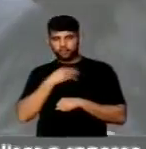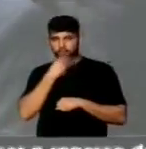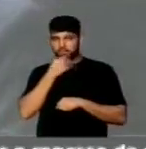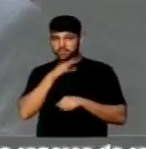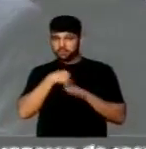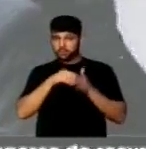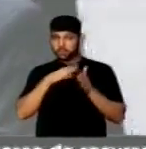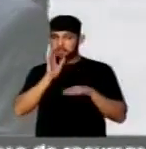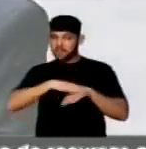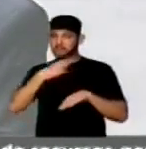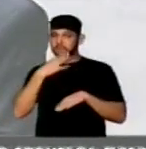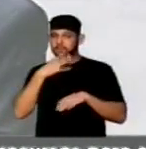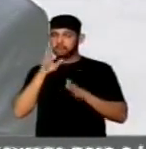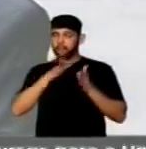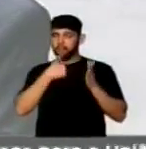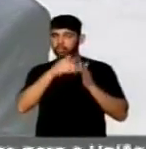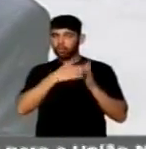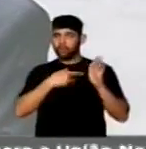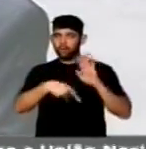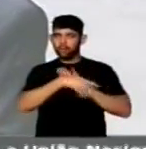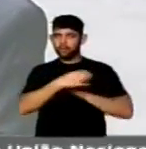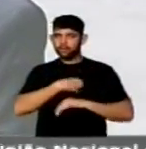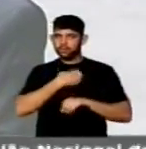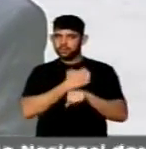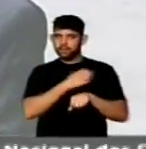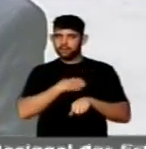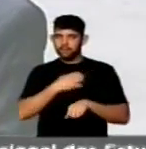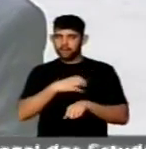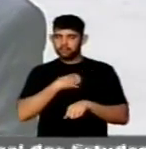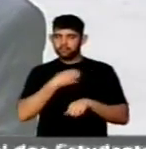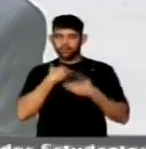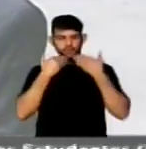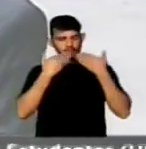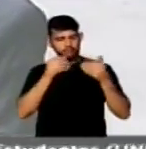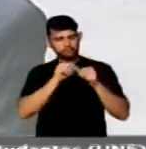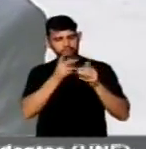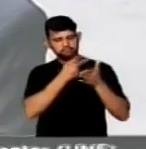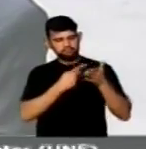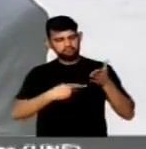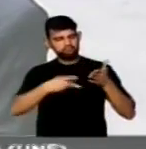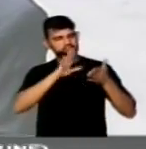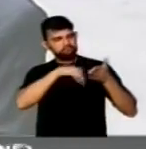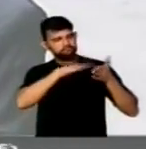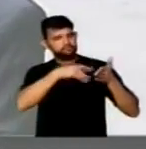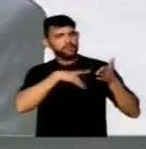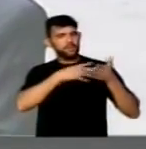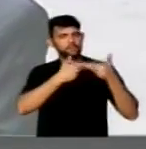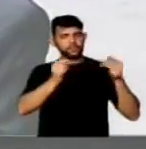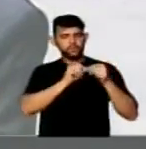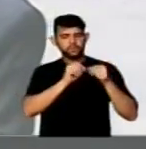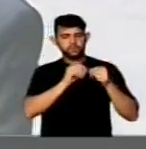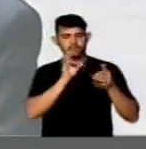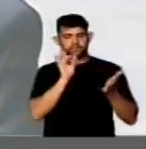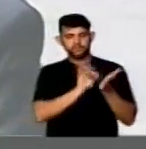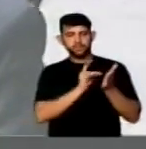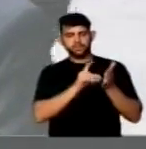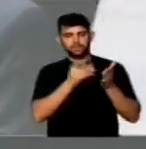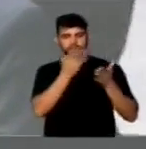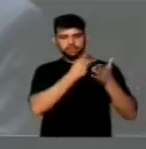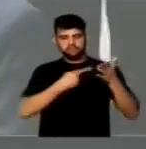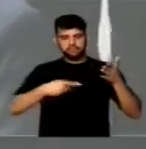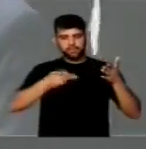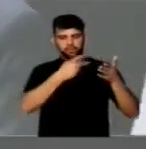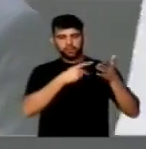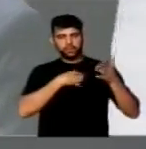mais importantes nomes da pintura baiana, sempre demonstrando um comum talento e sensibilidade aguçada, sobretudo a refletir em suas telas